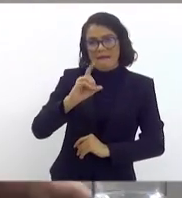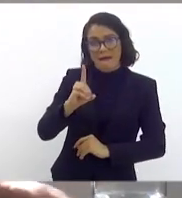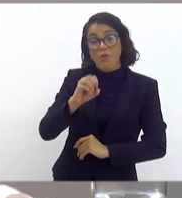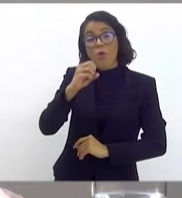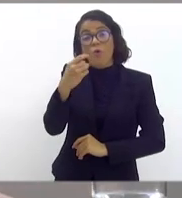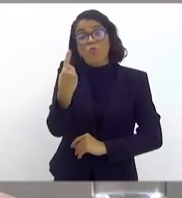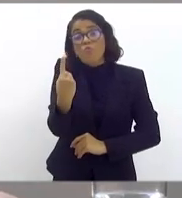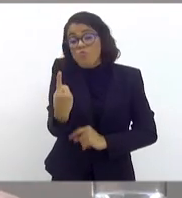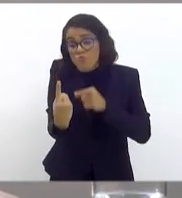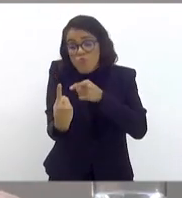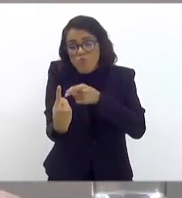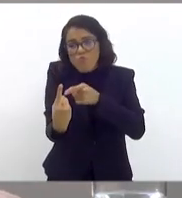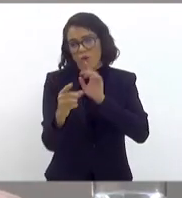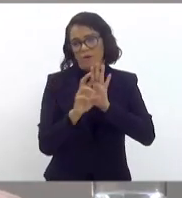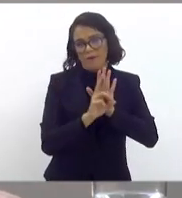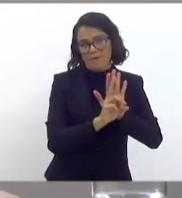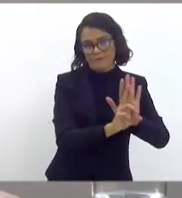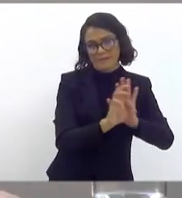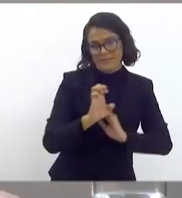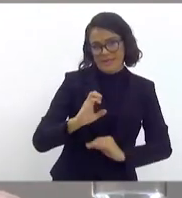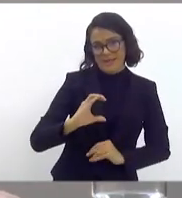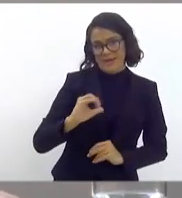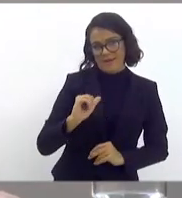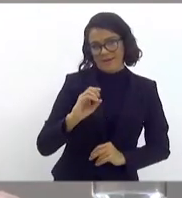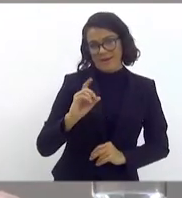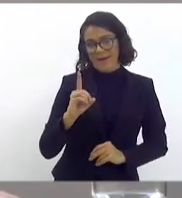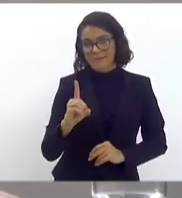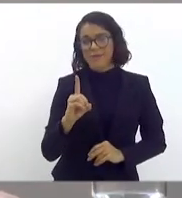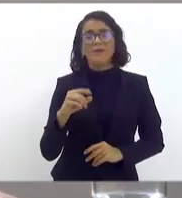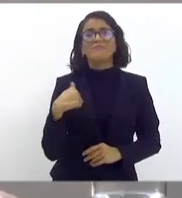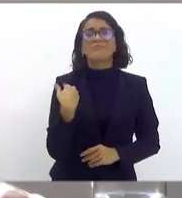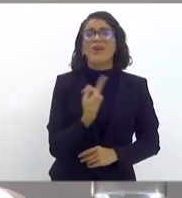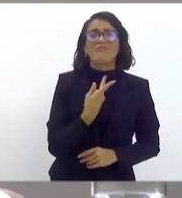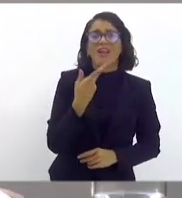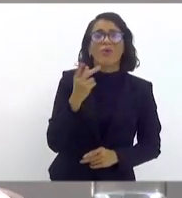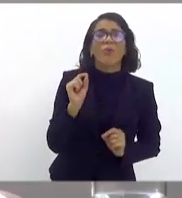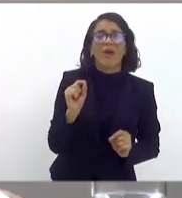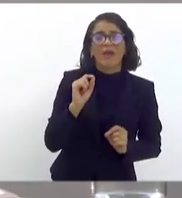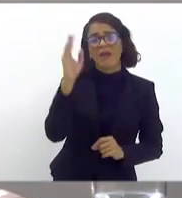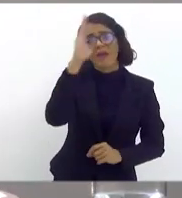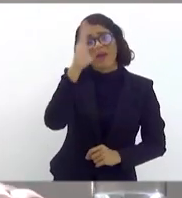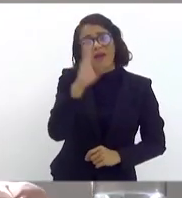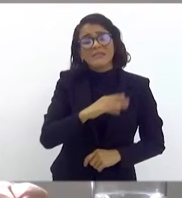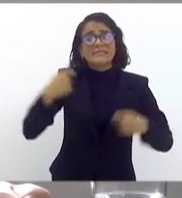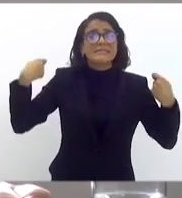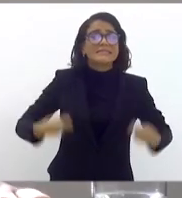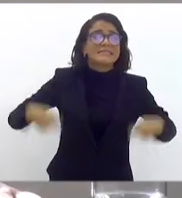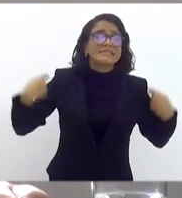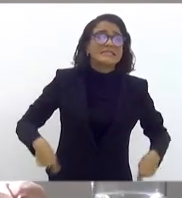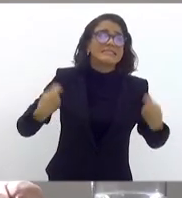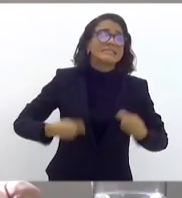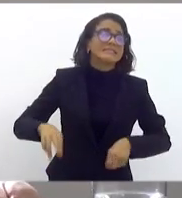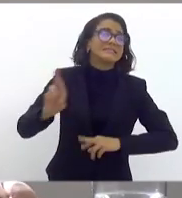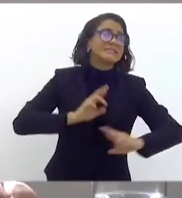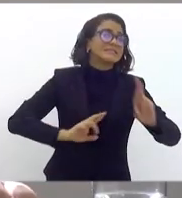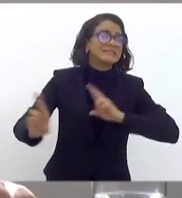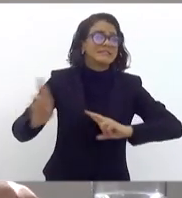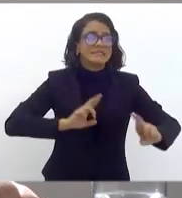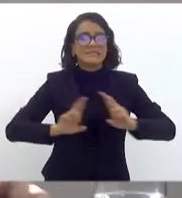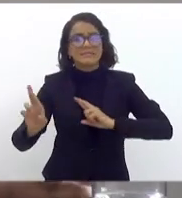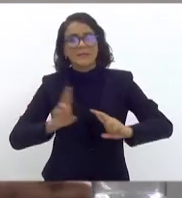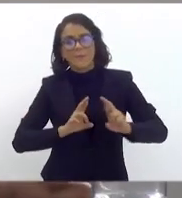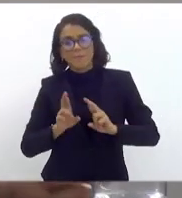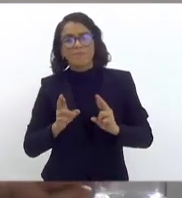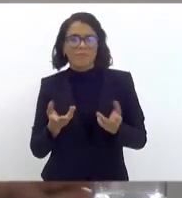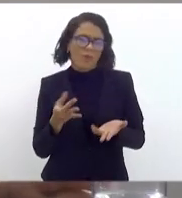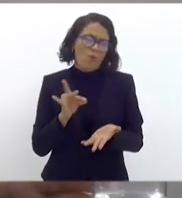um representante aqui, é porque nós estamos falando de brasileiros que precisam dessas respostas. E